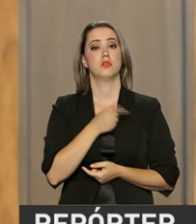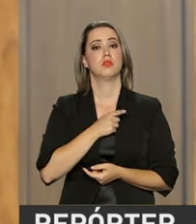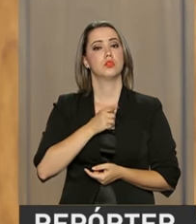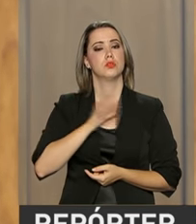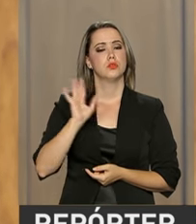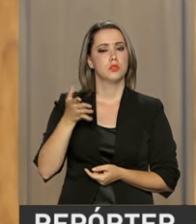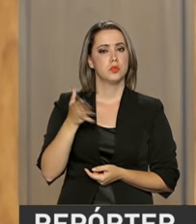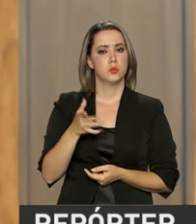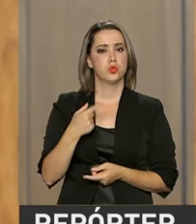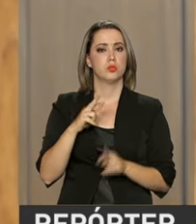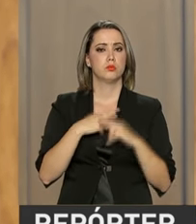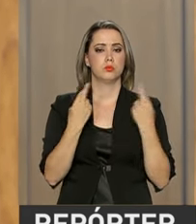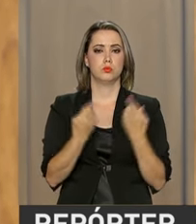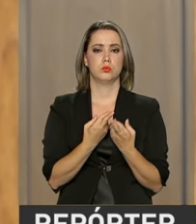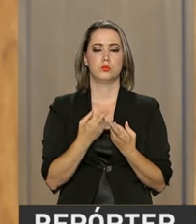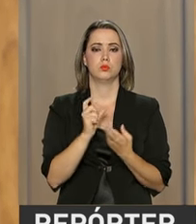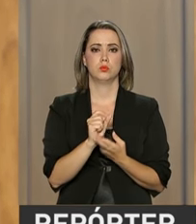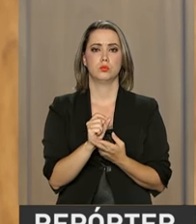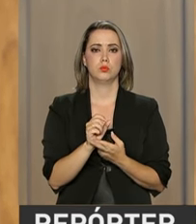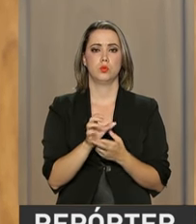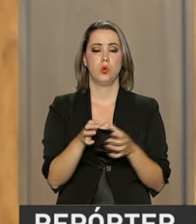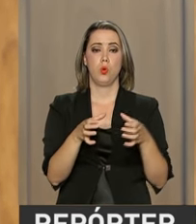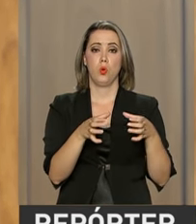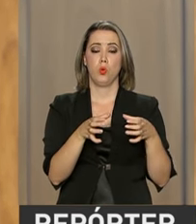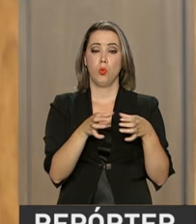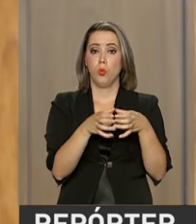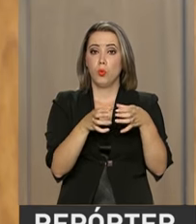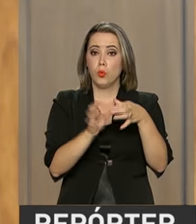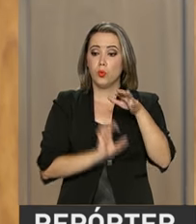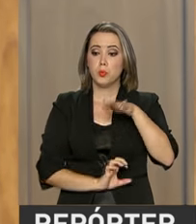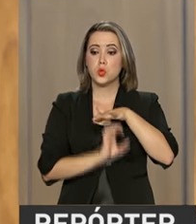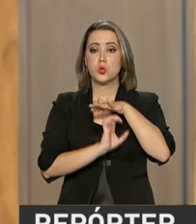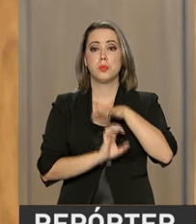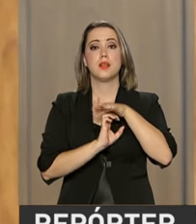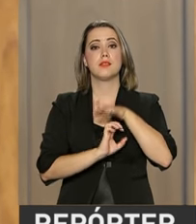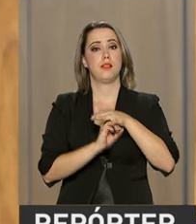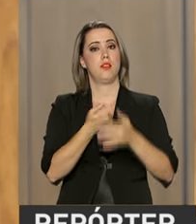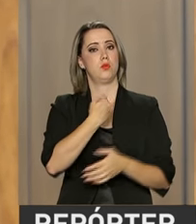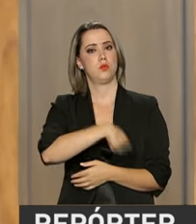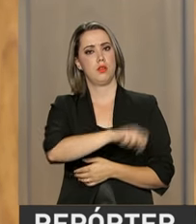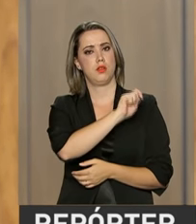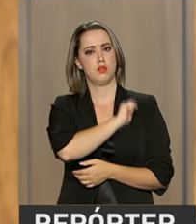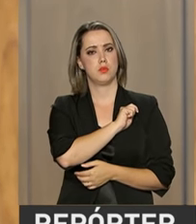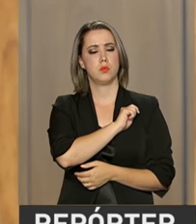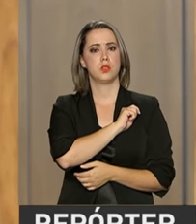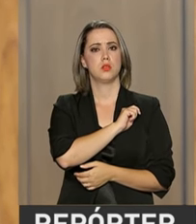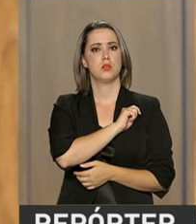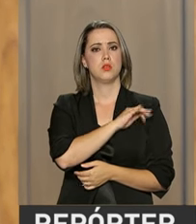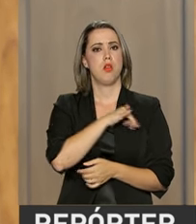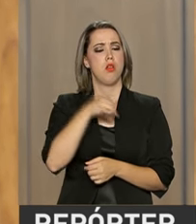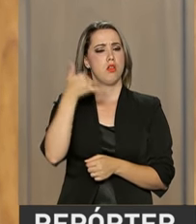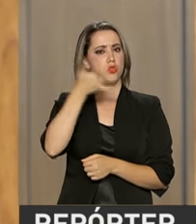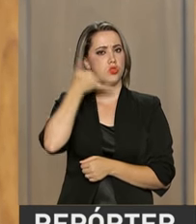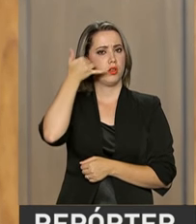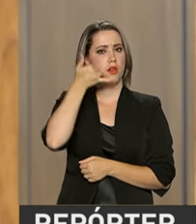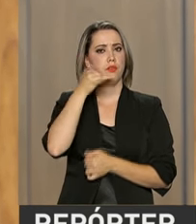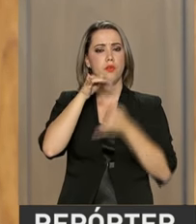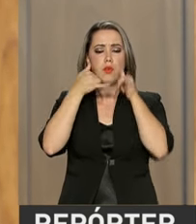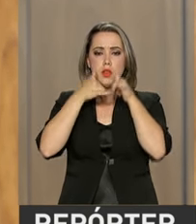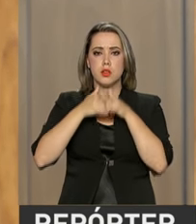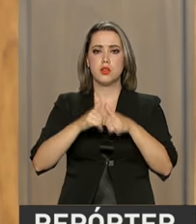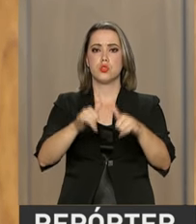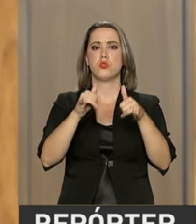reunião com os grandes do setor de energia